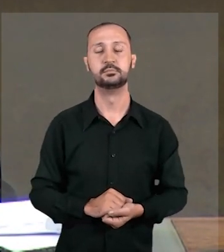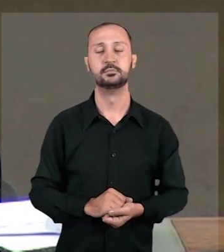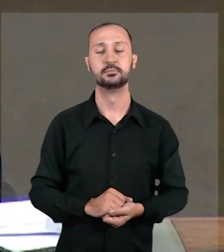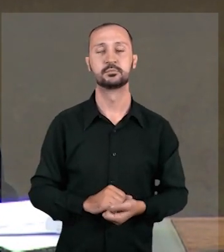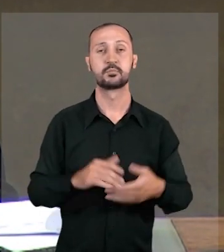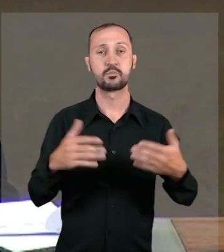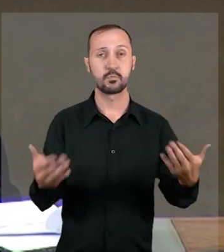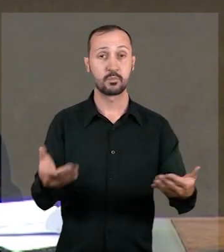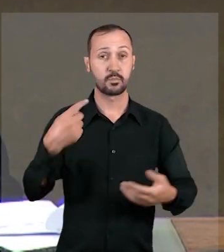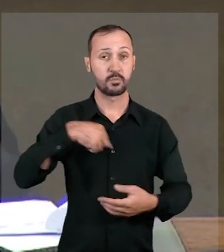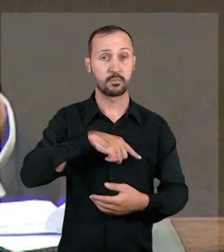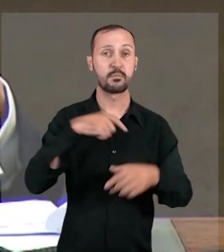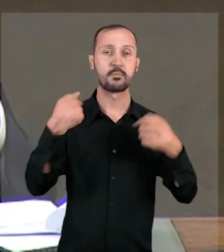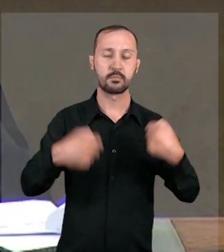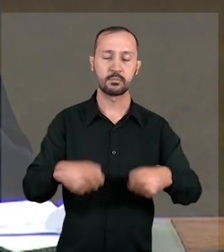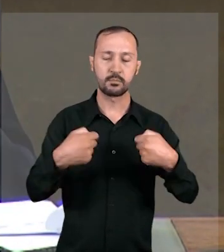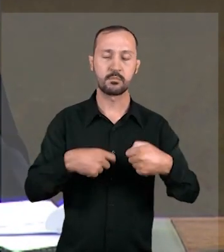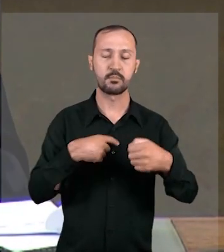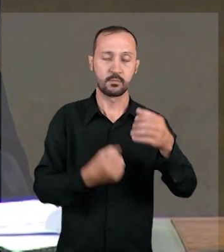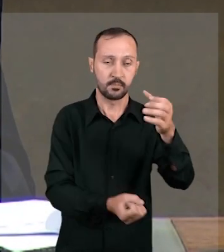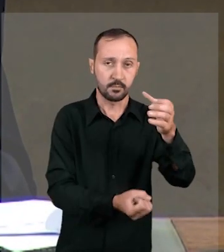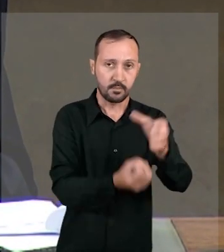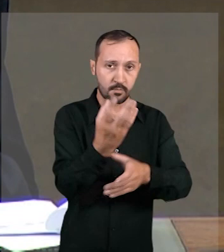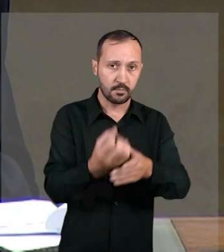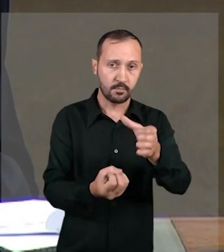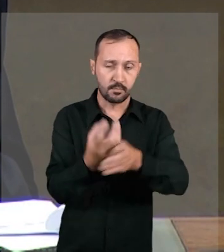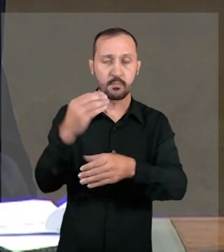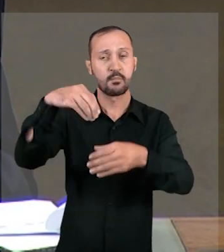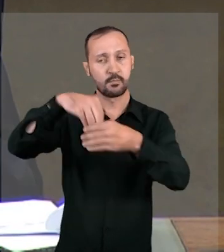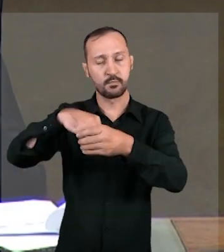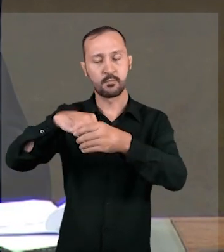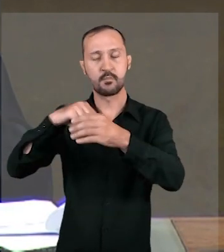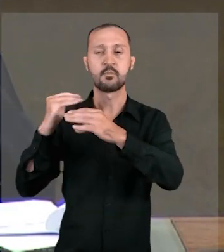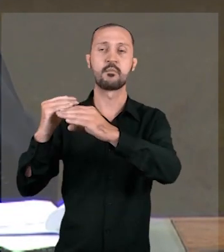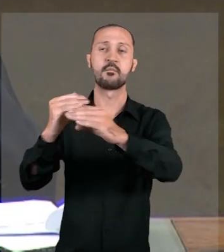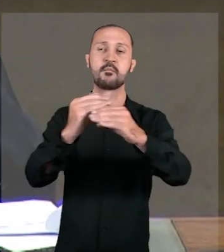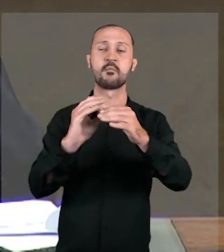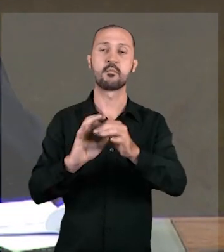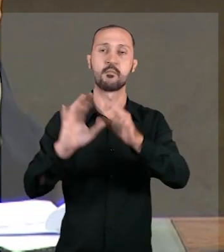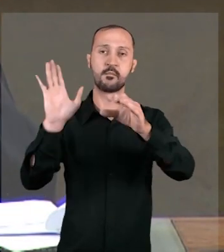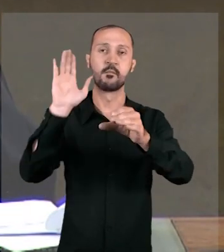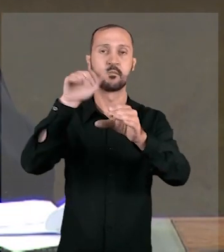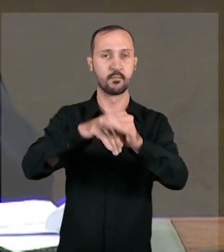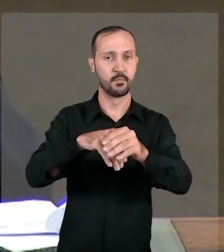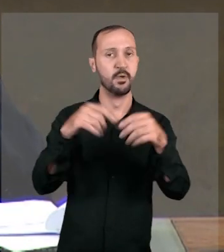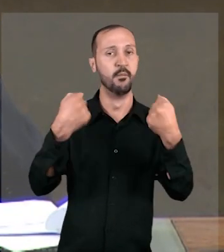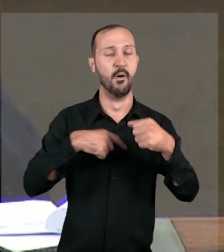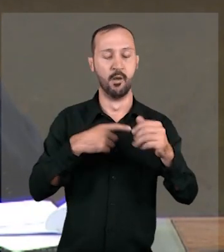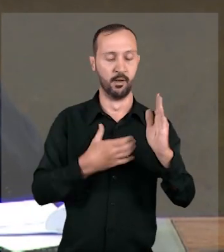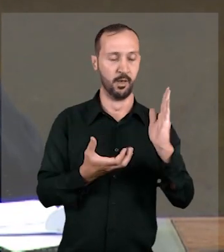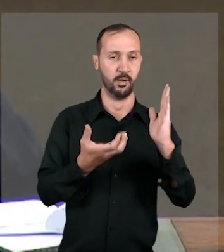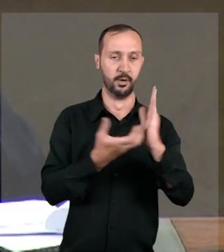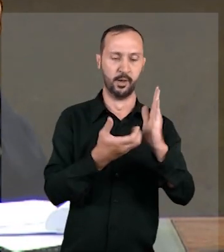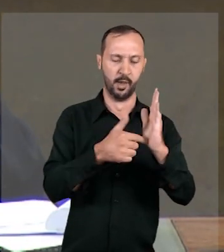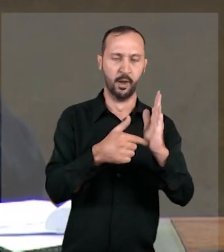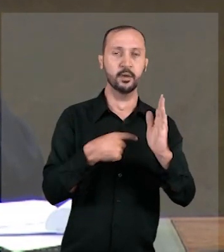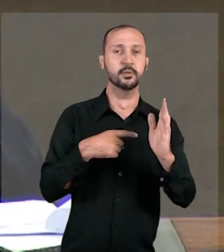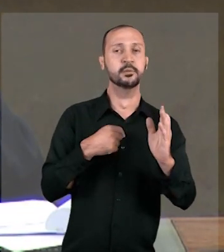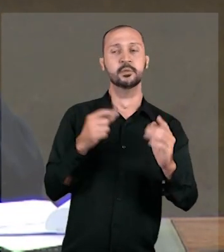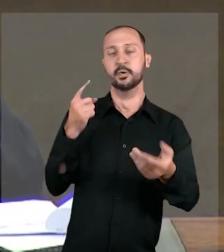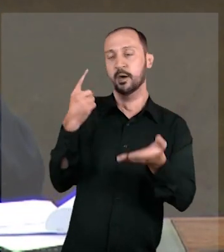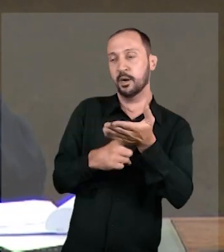nós precisamos institucionar, em todas as democracias, presidente e Congresso têm que negociar, não há nada de errado